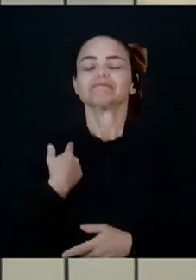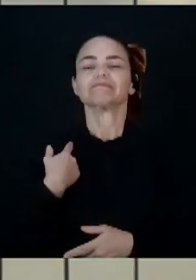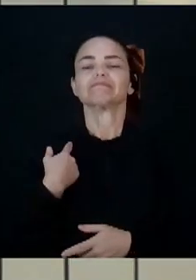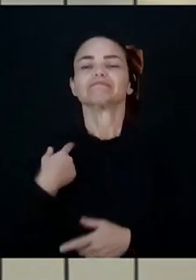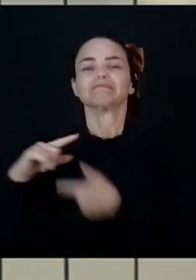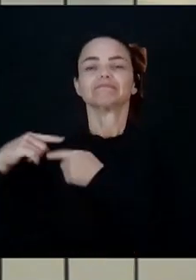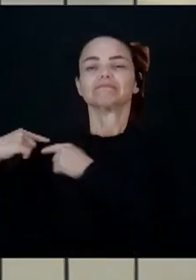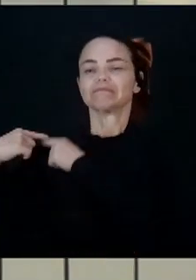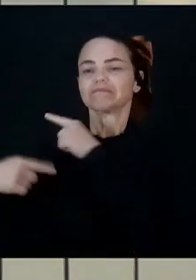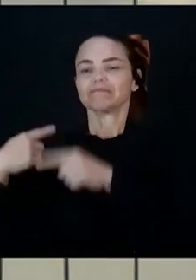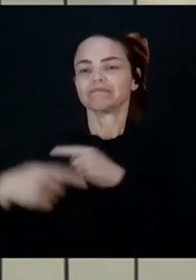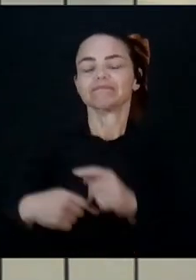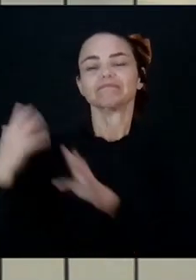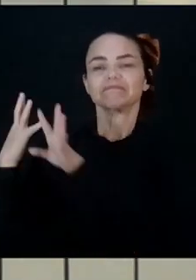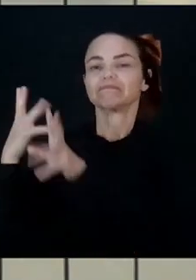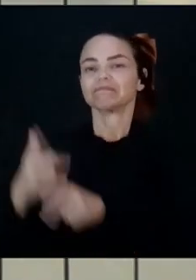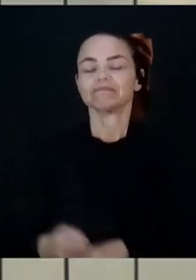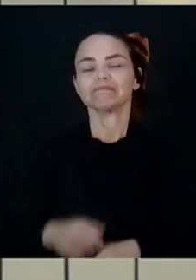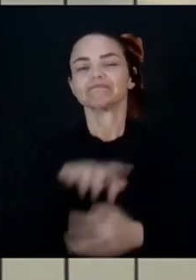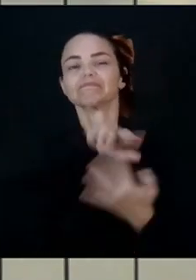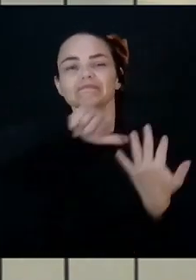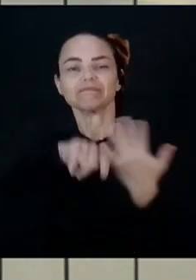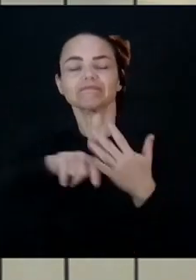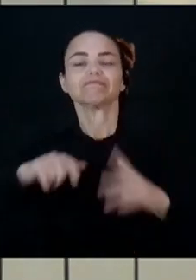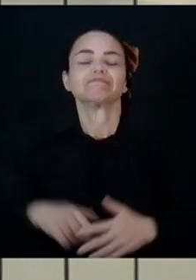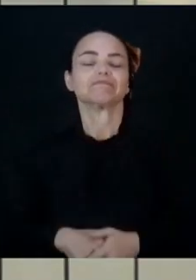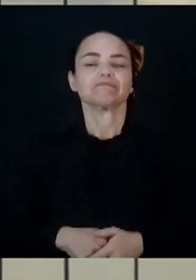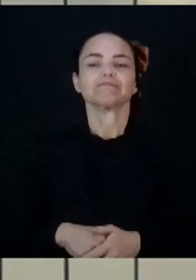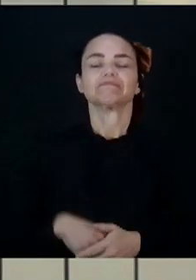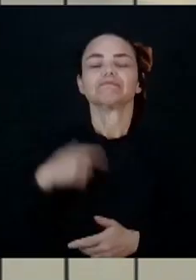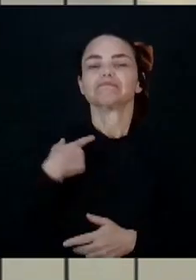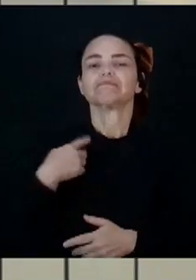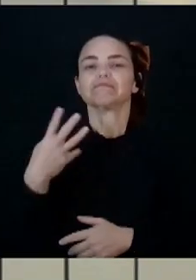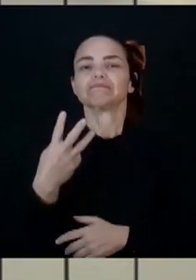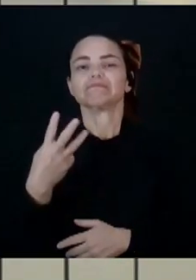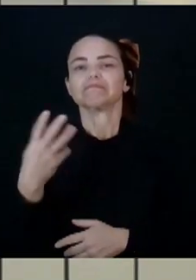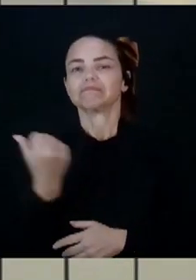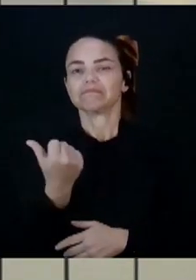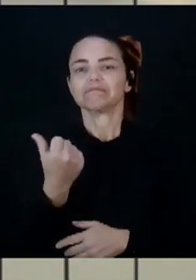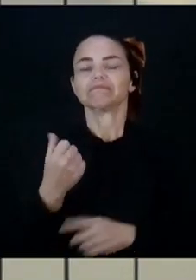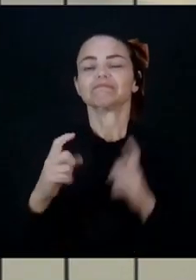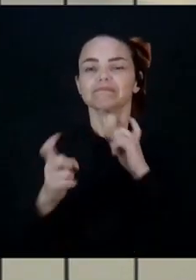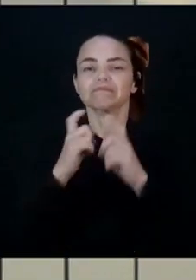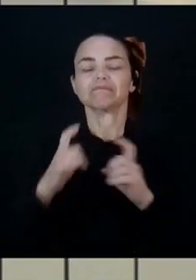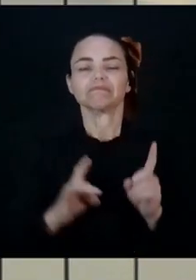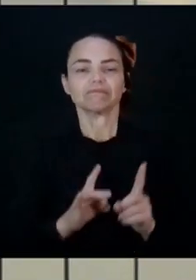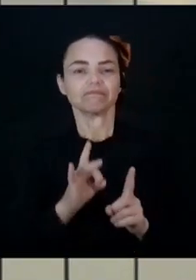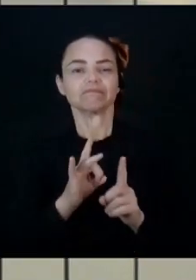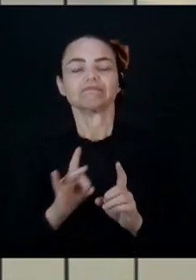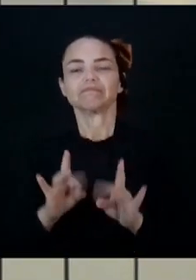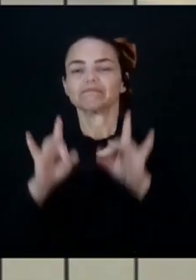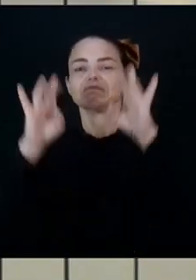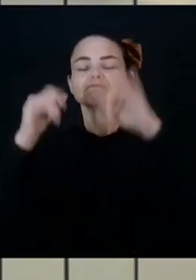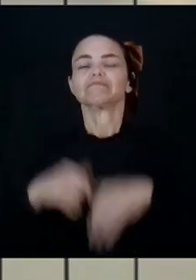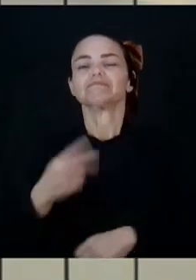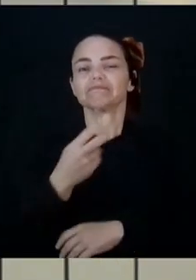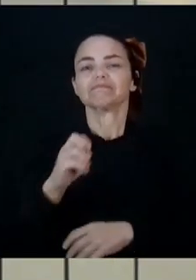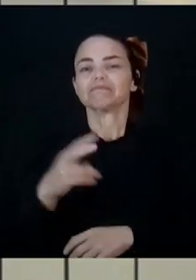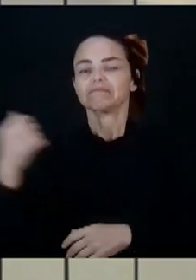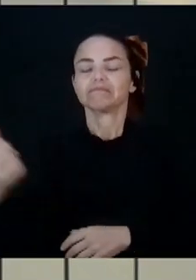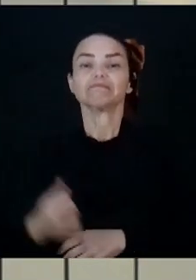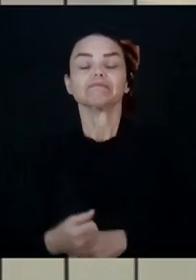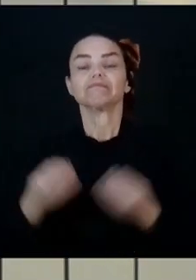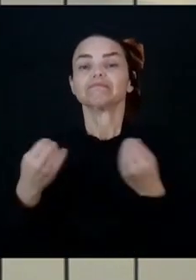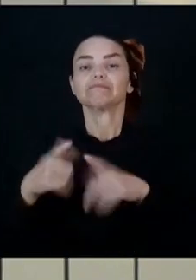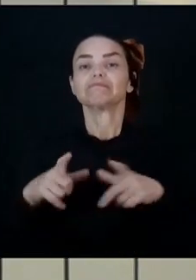em diferentes áreas de atuação. Na 36ª reunião solene de 2026, foram entregues títulos